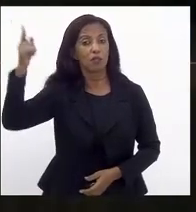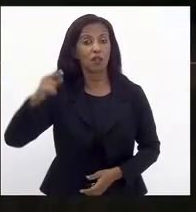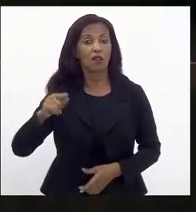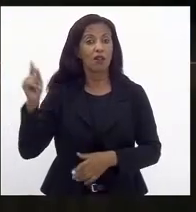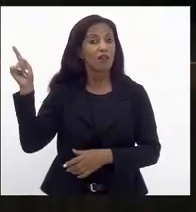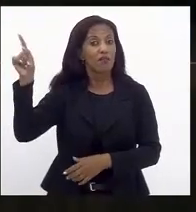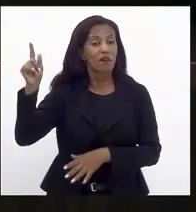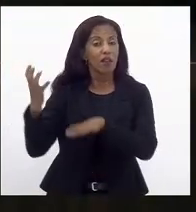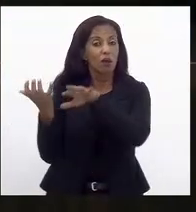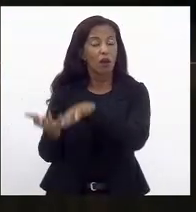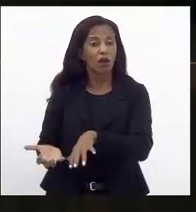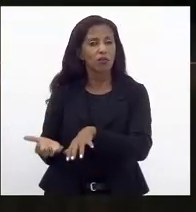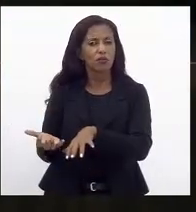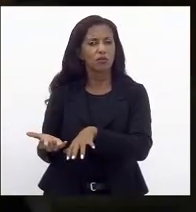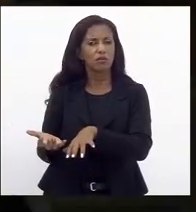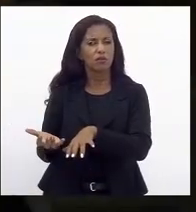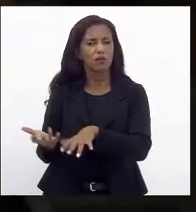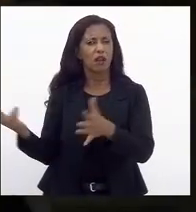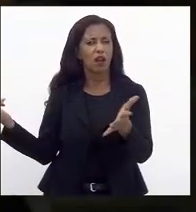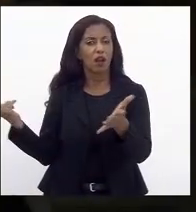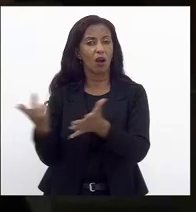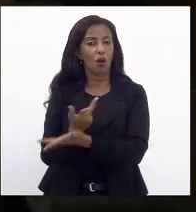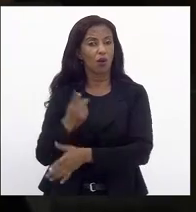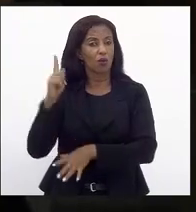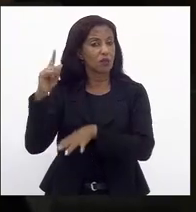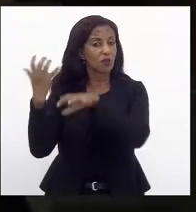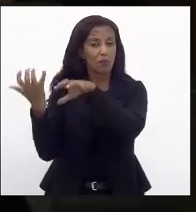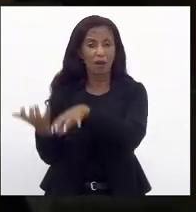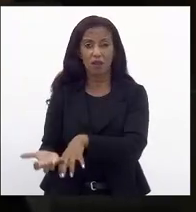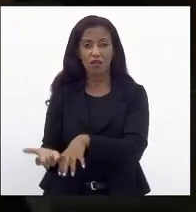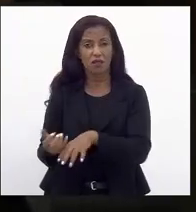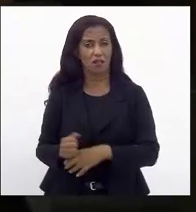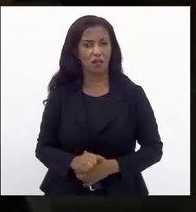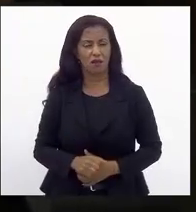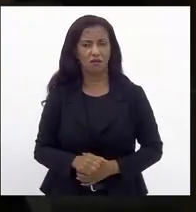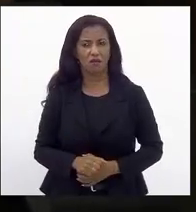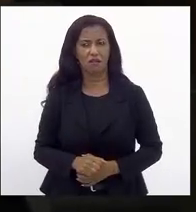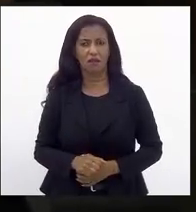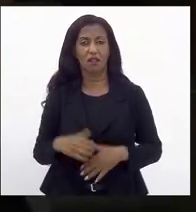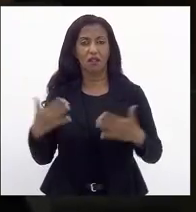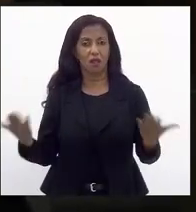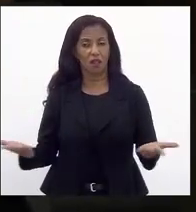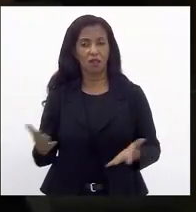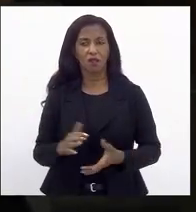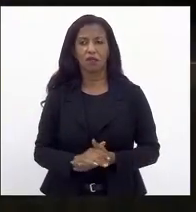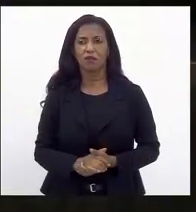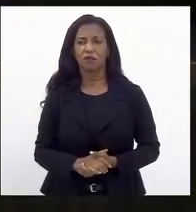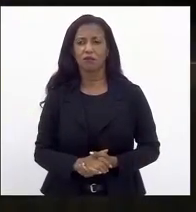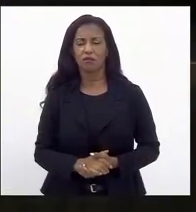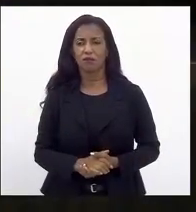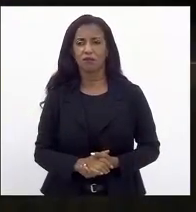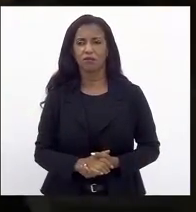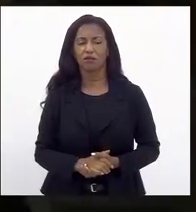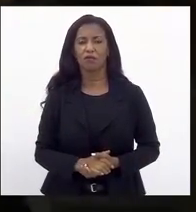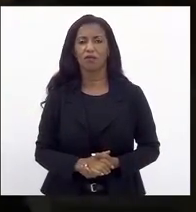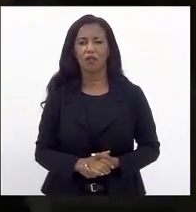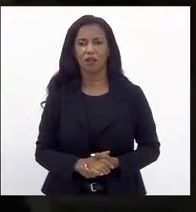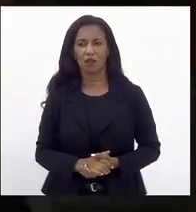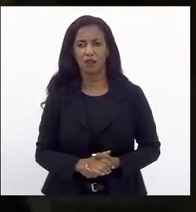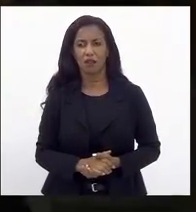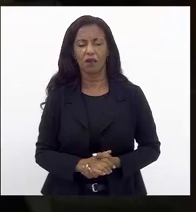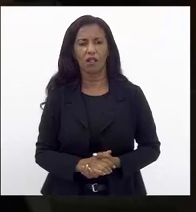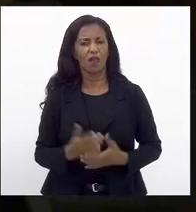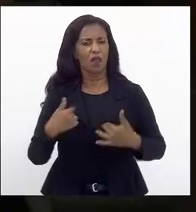galeria por favor garantir a palavra do de fralda que tu Congresso Nacional E aí o respeito do preço da costela do hino